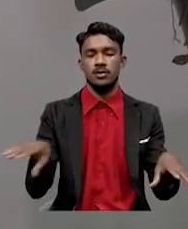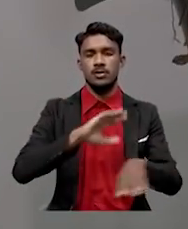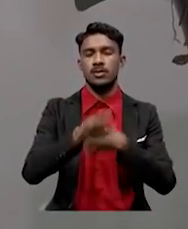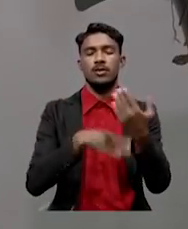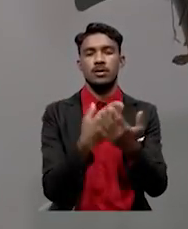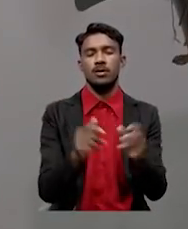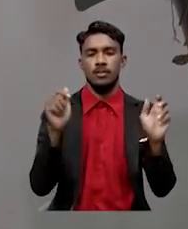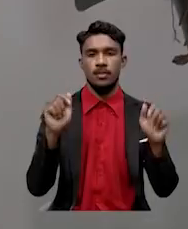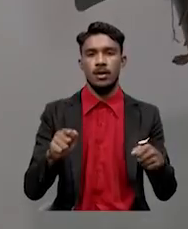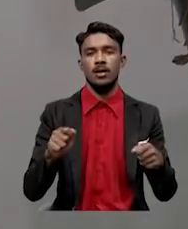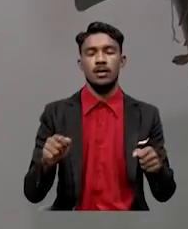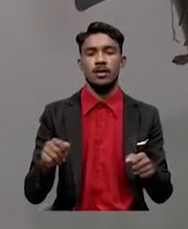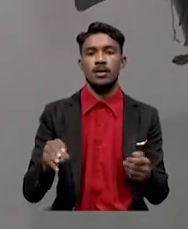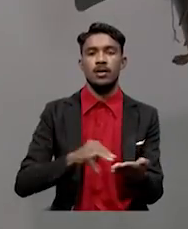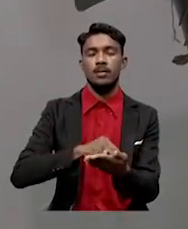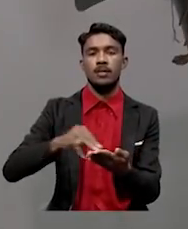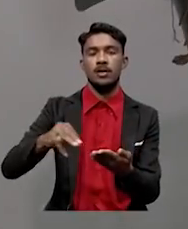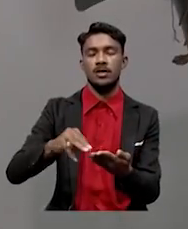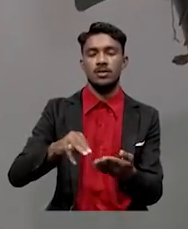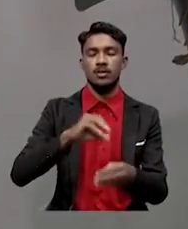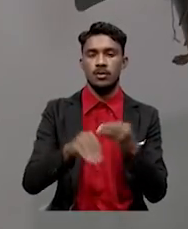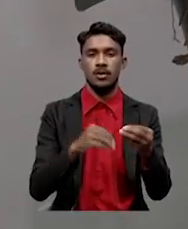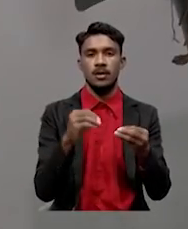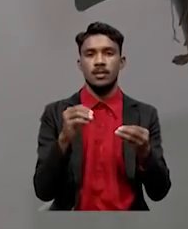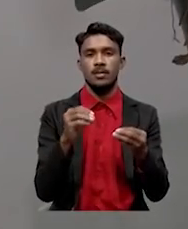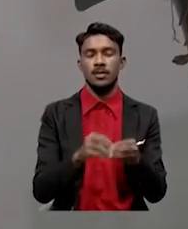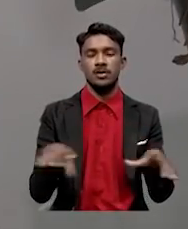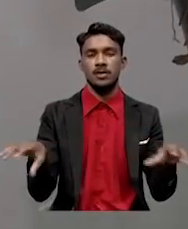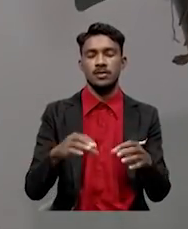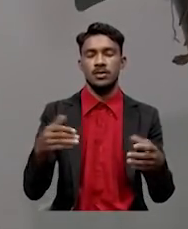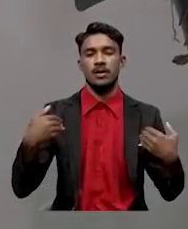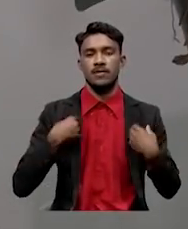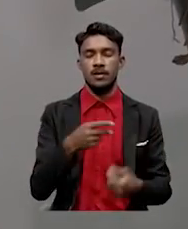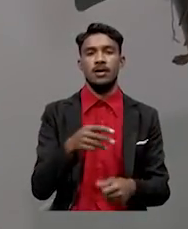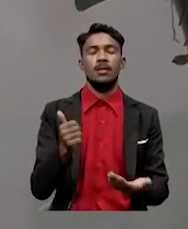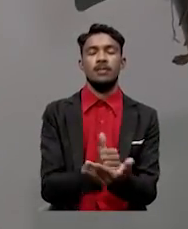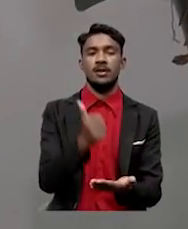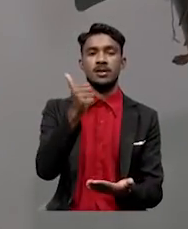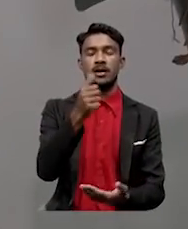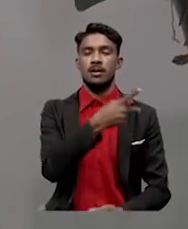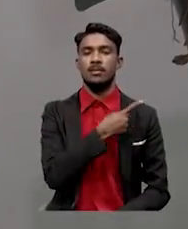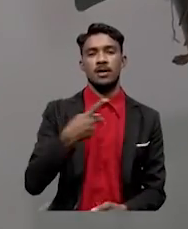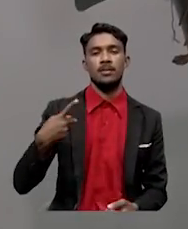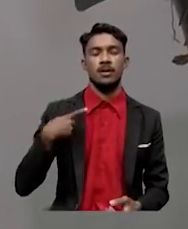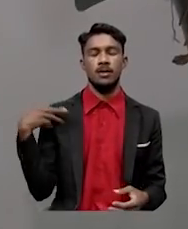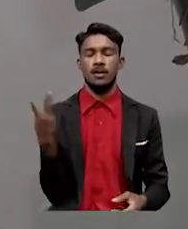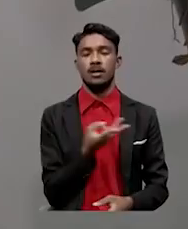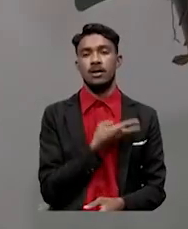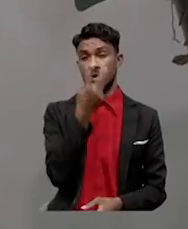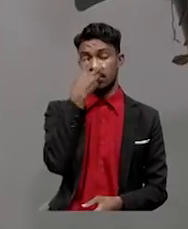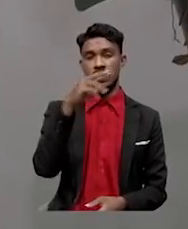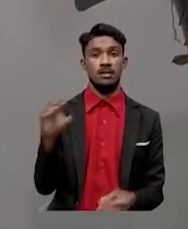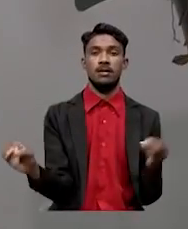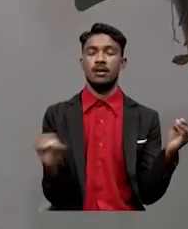medidas, ira quando vai assuntir a nessa nia passe a parlamento, porque passa o parlamento, né? E está a recatar, né? Lá os trâmites normais,